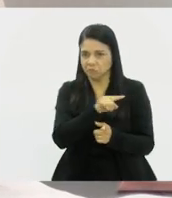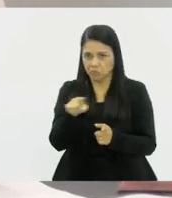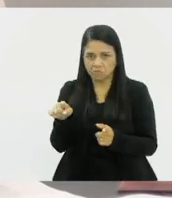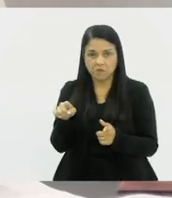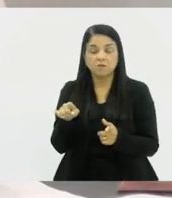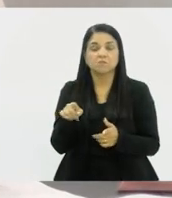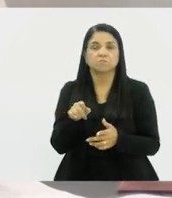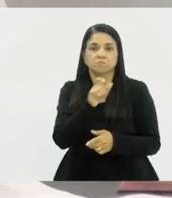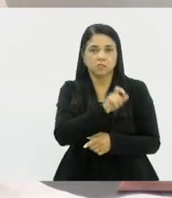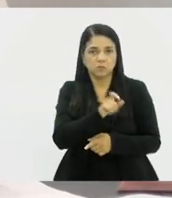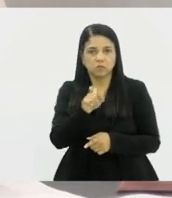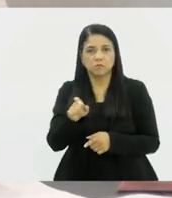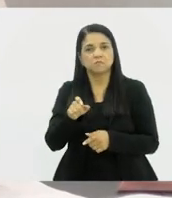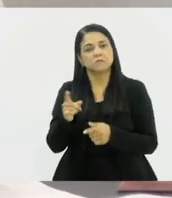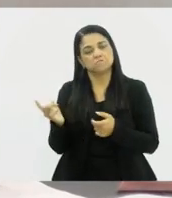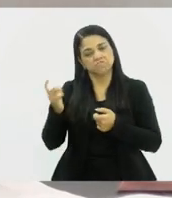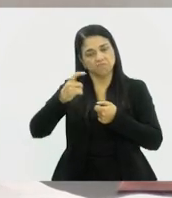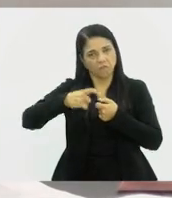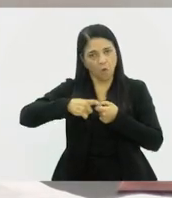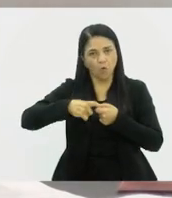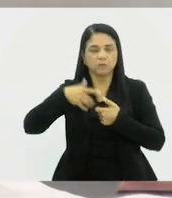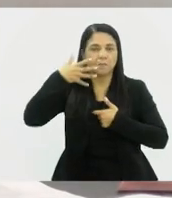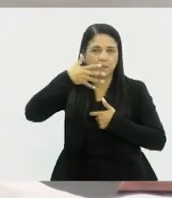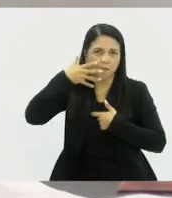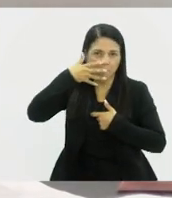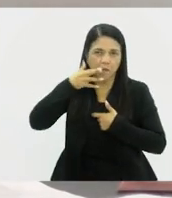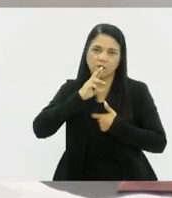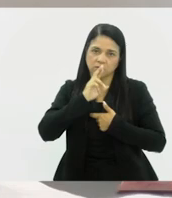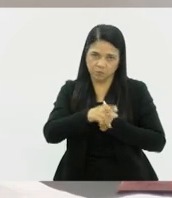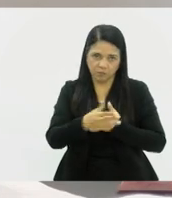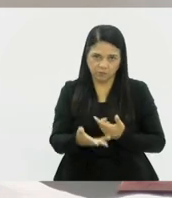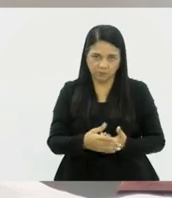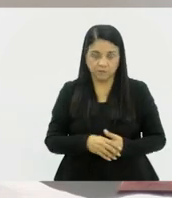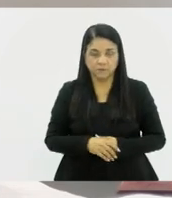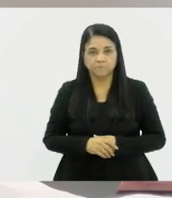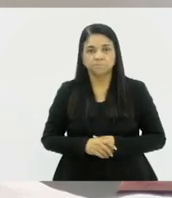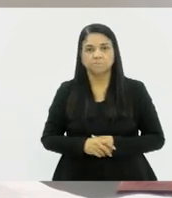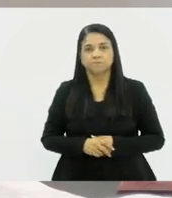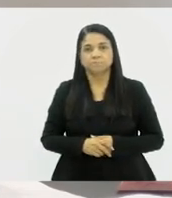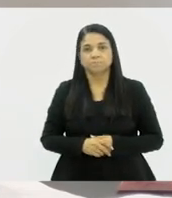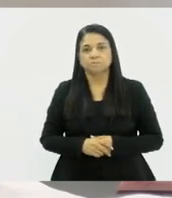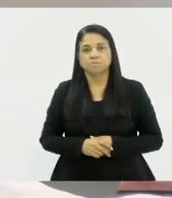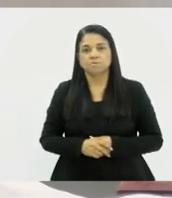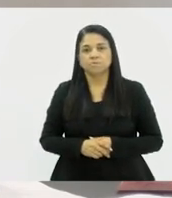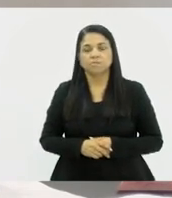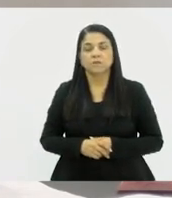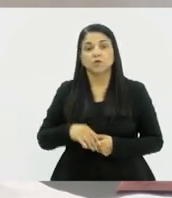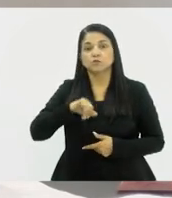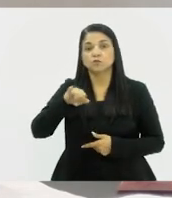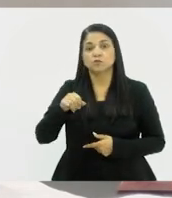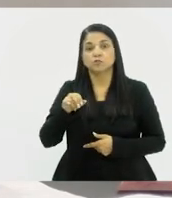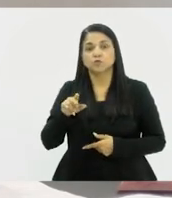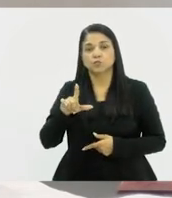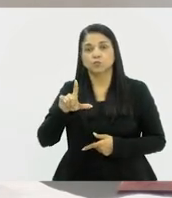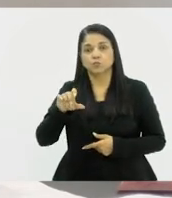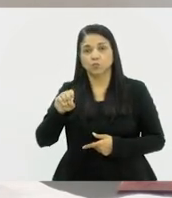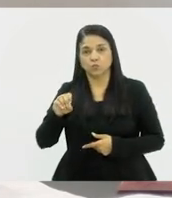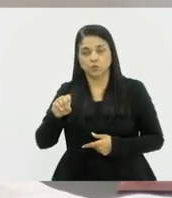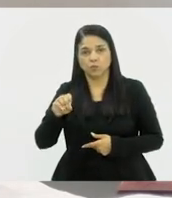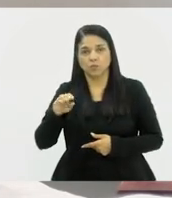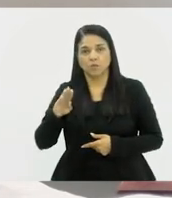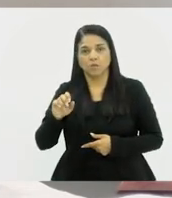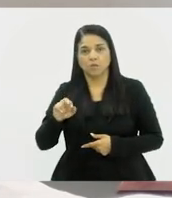voltar a falar respondendo essas questões Então vamos ouvir o Júlio Barroso